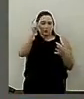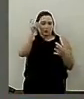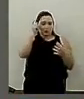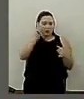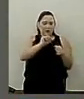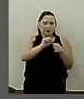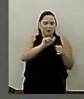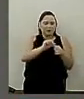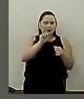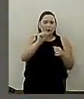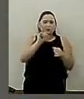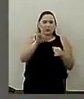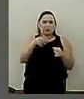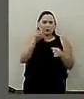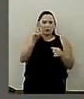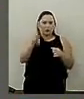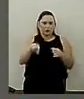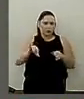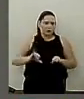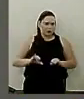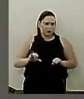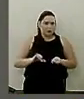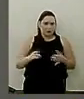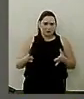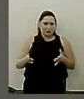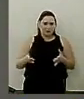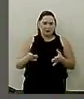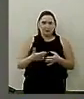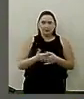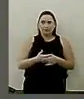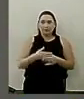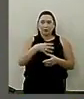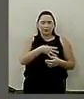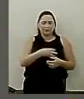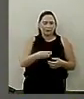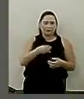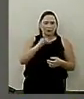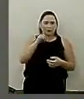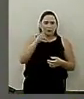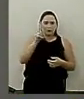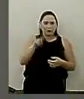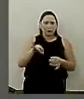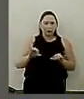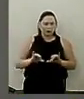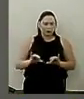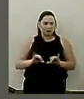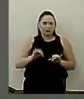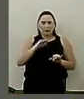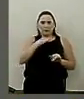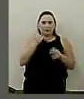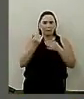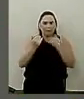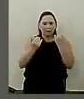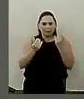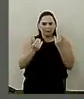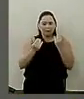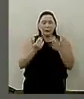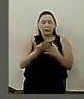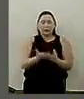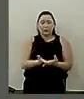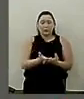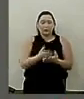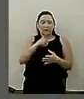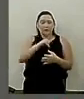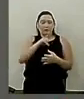fizesse Jó sofrer, como os filhos de Jó morreram em função de um vento forte que bateu